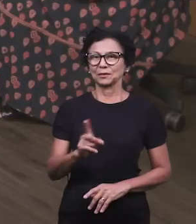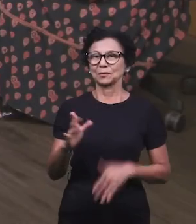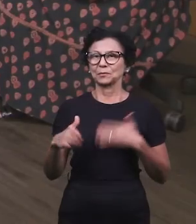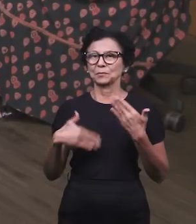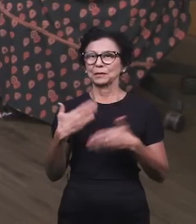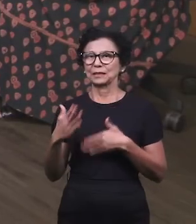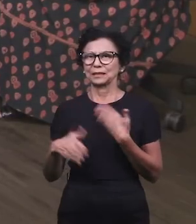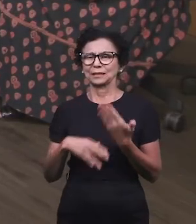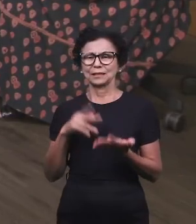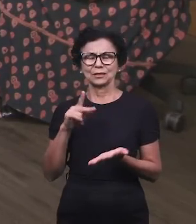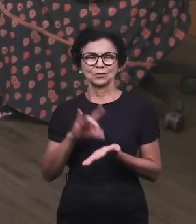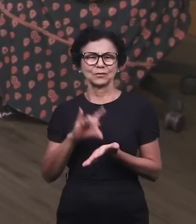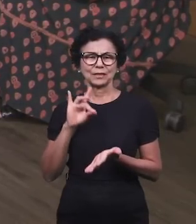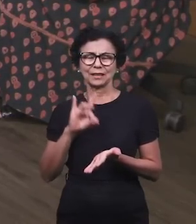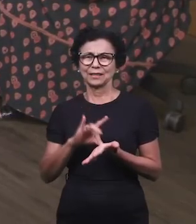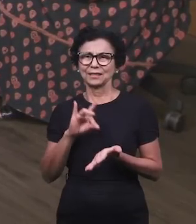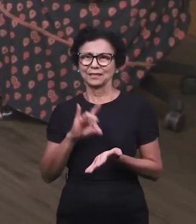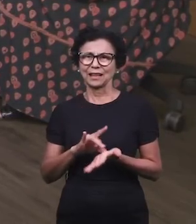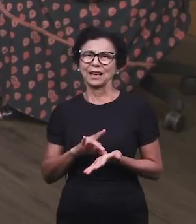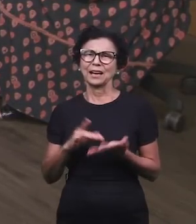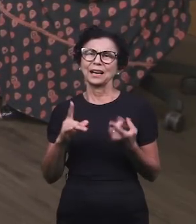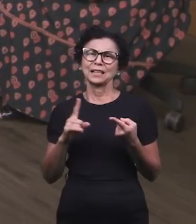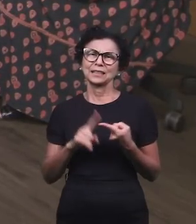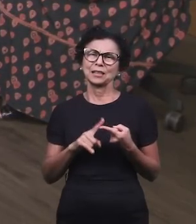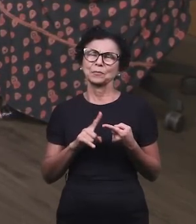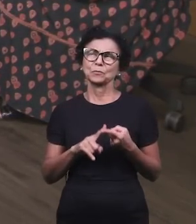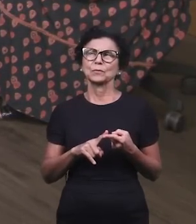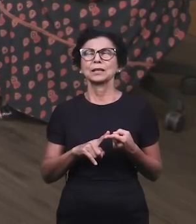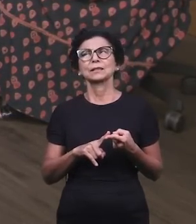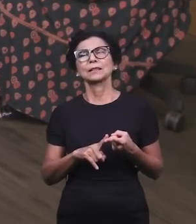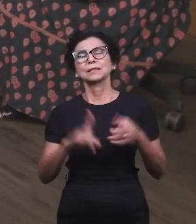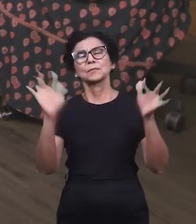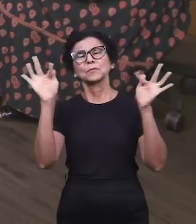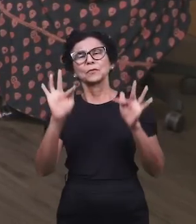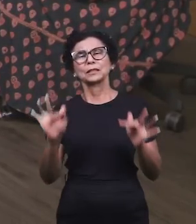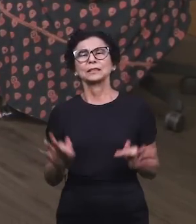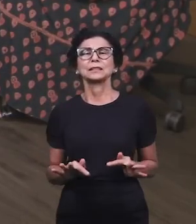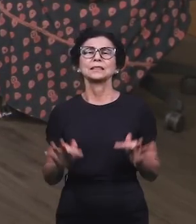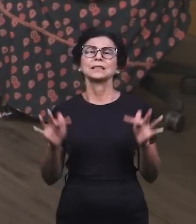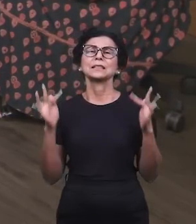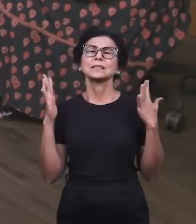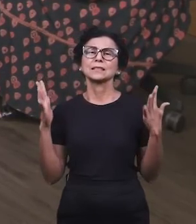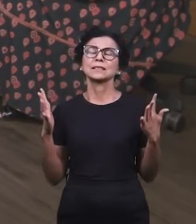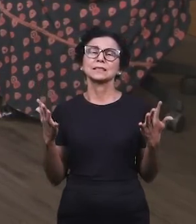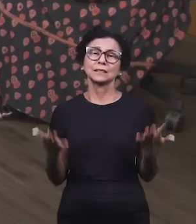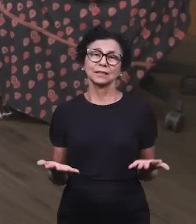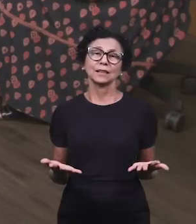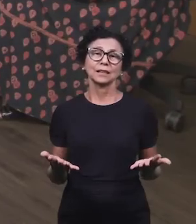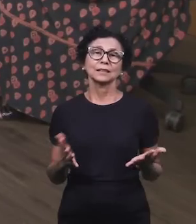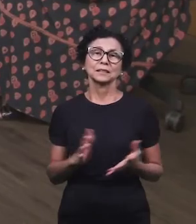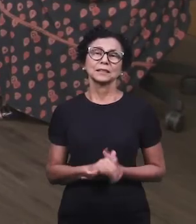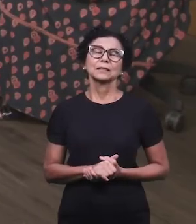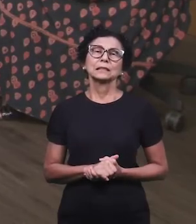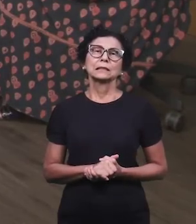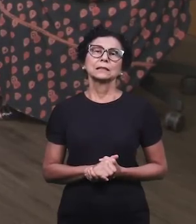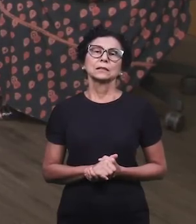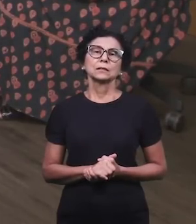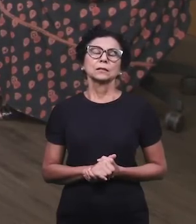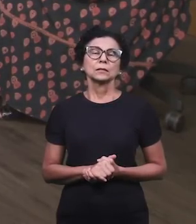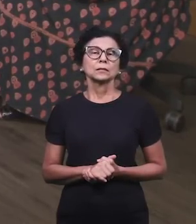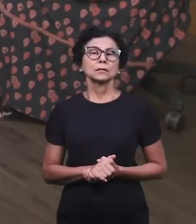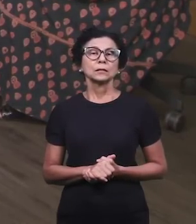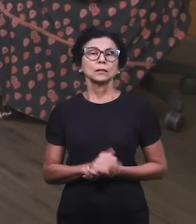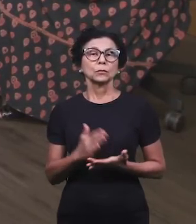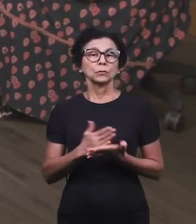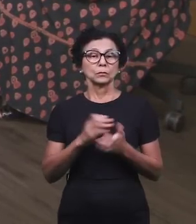muito feliz, né? Que recentemente a gente tem abordado bastante no livro de Apocalipse. Grande alegria, o é uma Senhor grande, fala lá de...